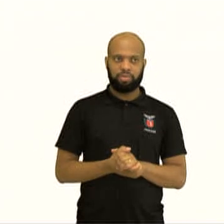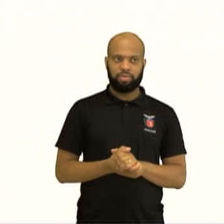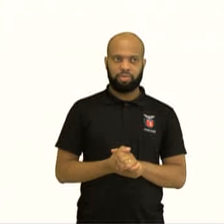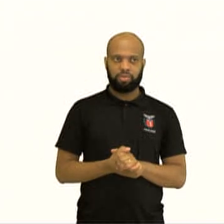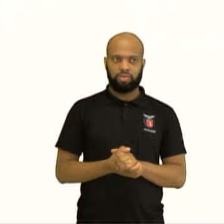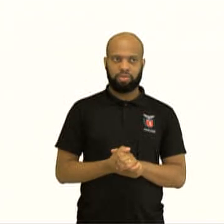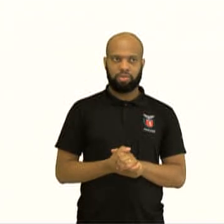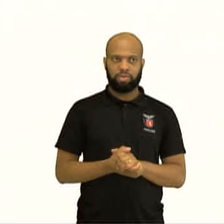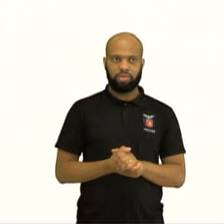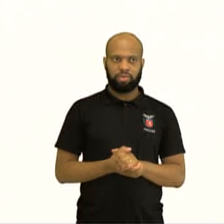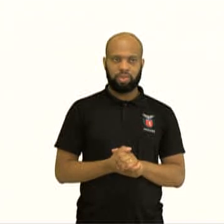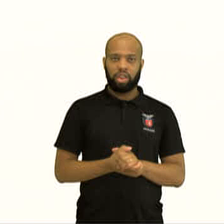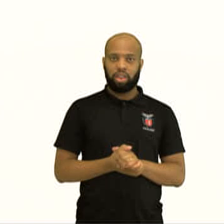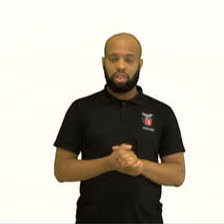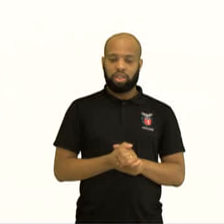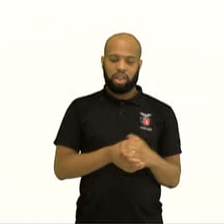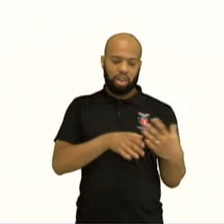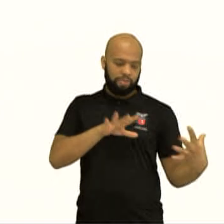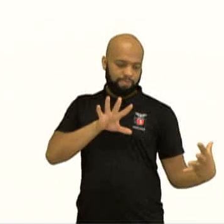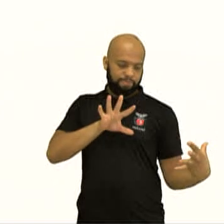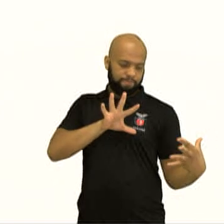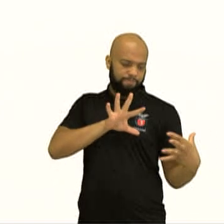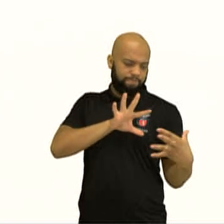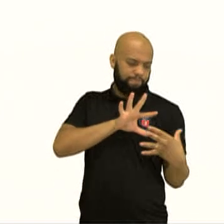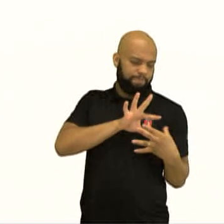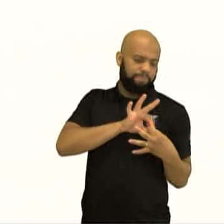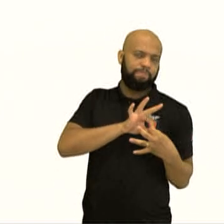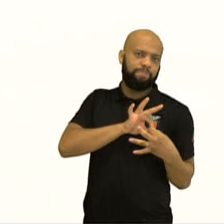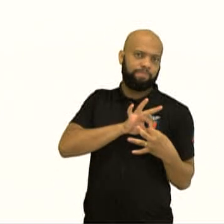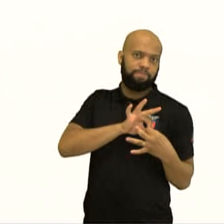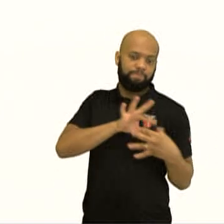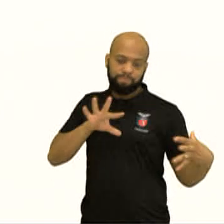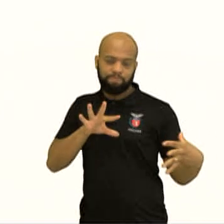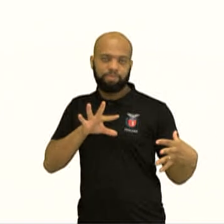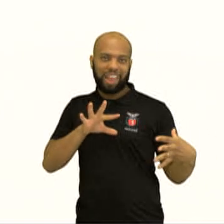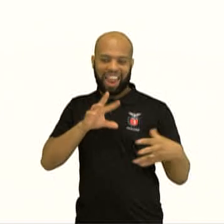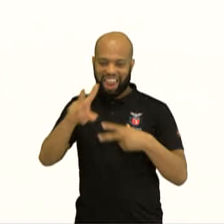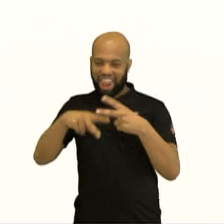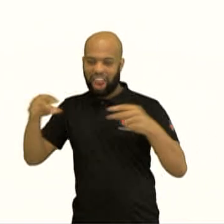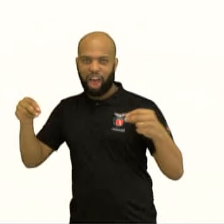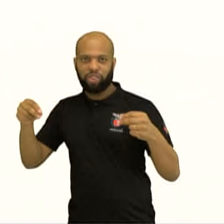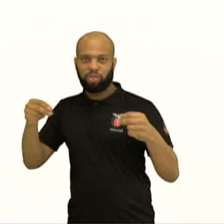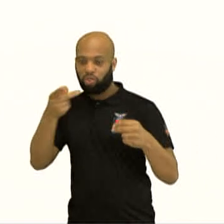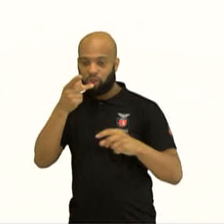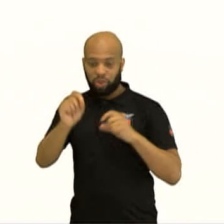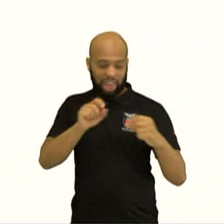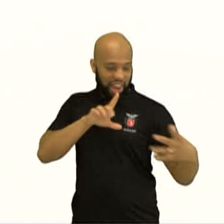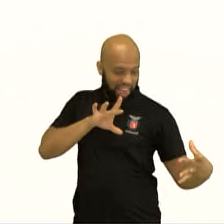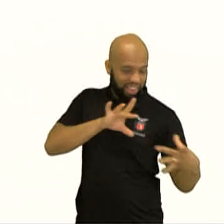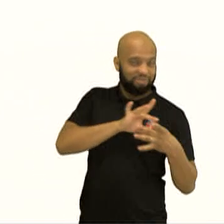desfizesse nosso laço. Olha o nosso laço, a metáfora, né? A ligação de amizade, de amor.